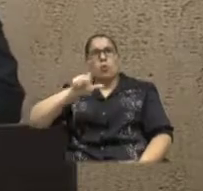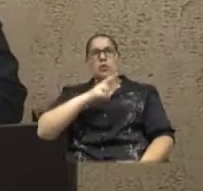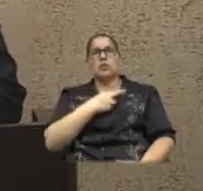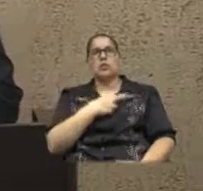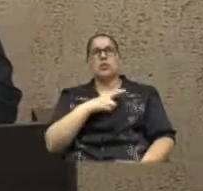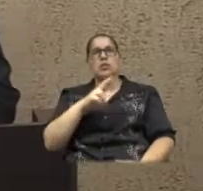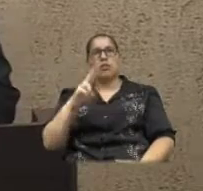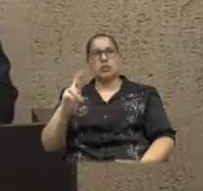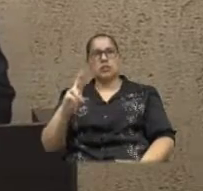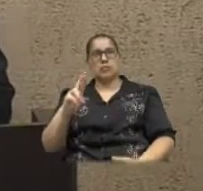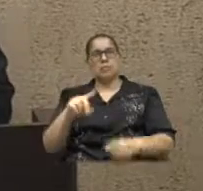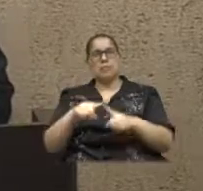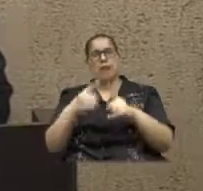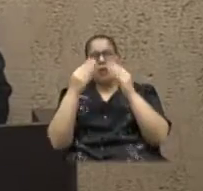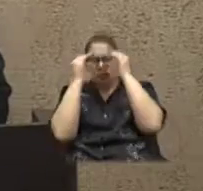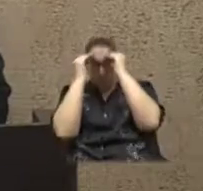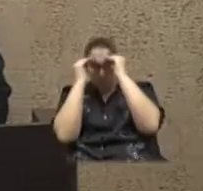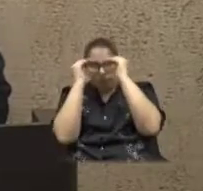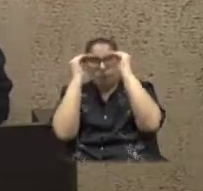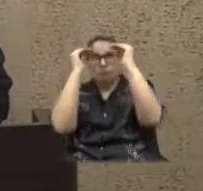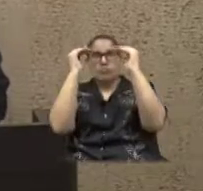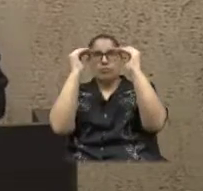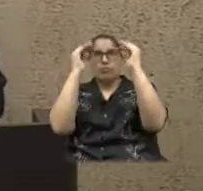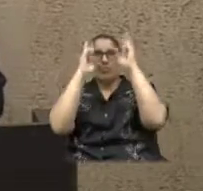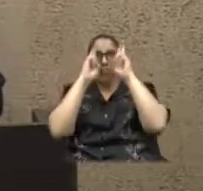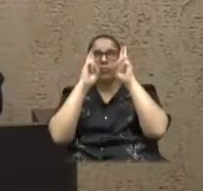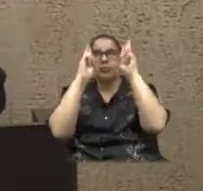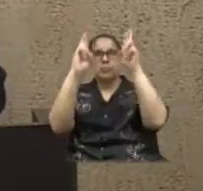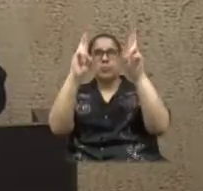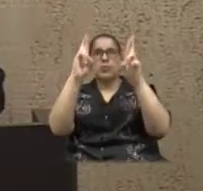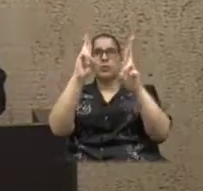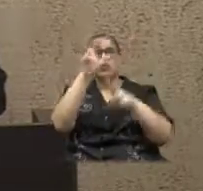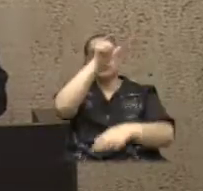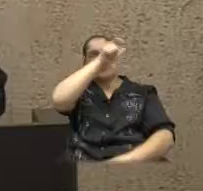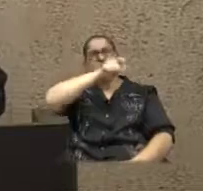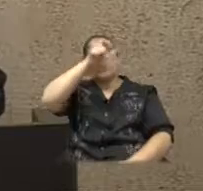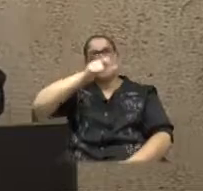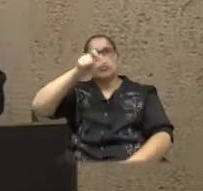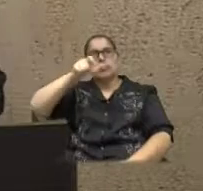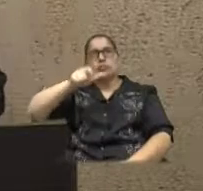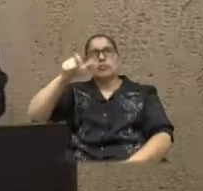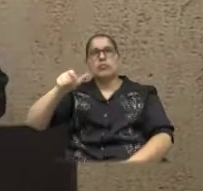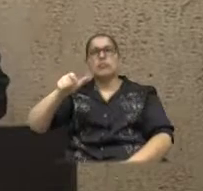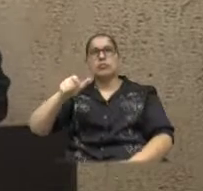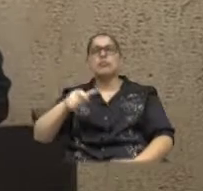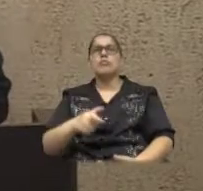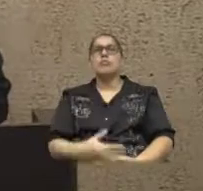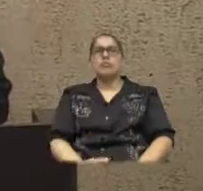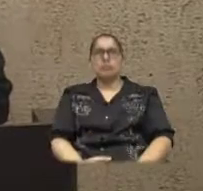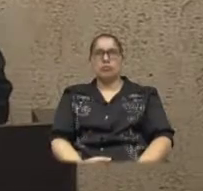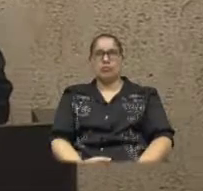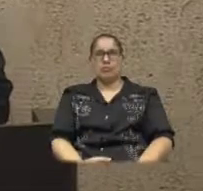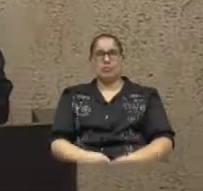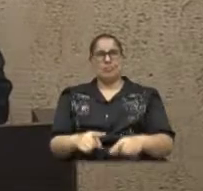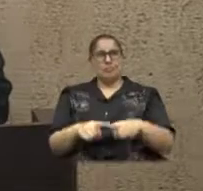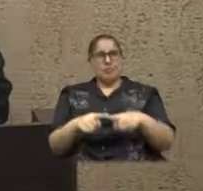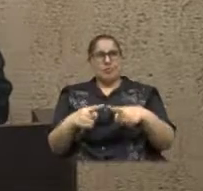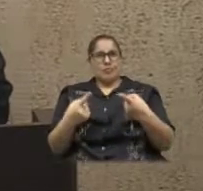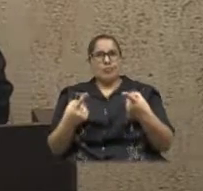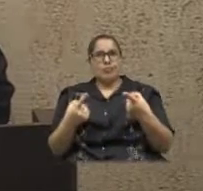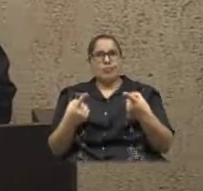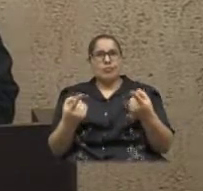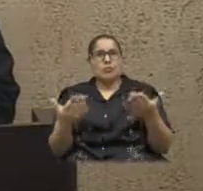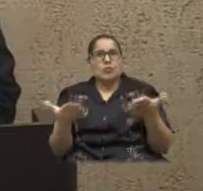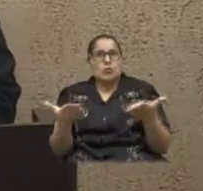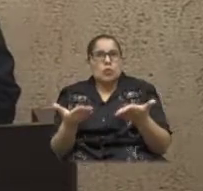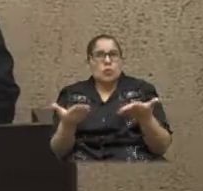respeito às pessoas. Mas o que nós podemos, nos dias de hoje,